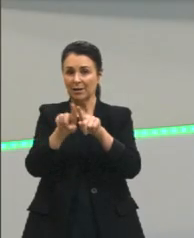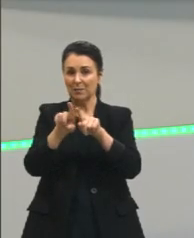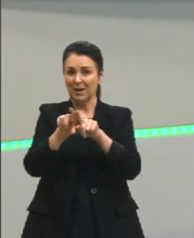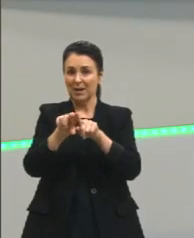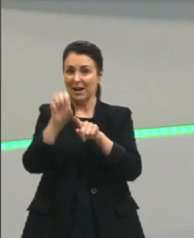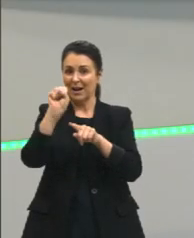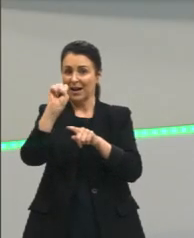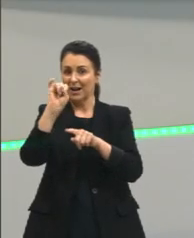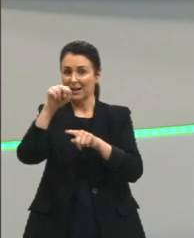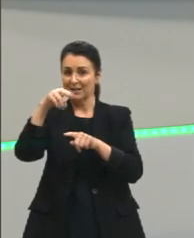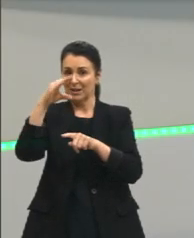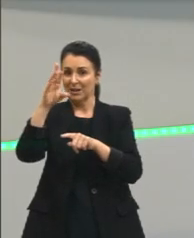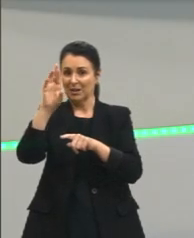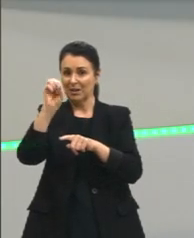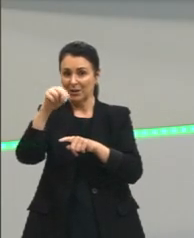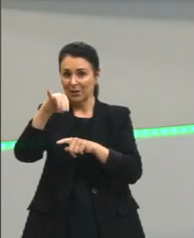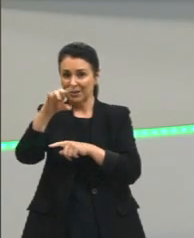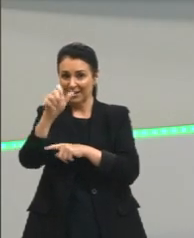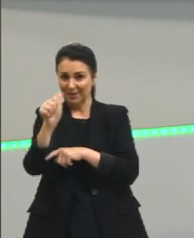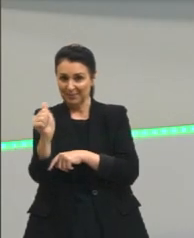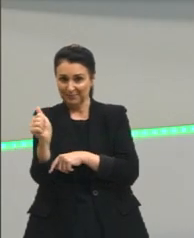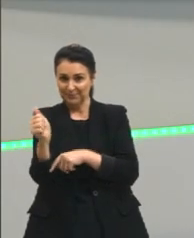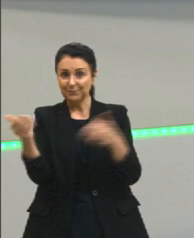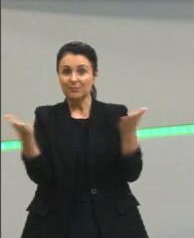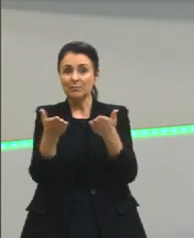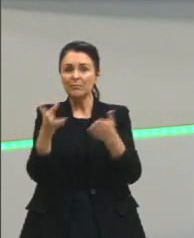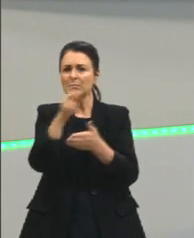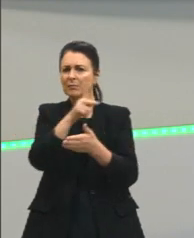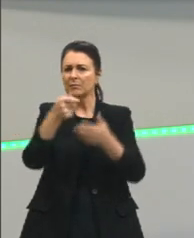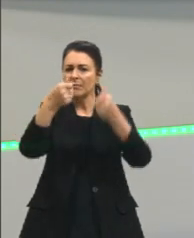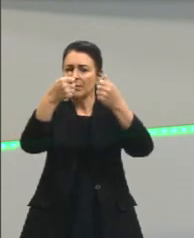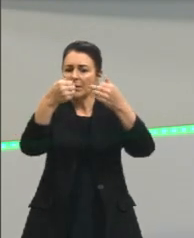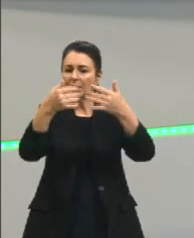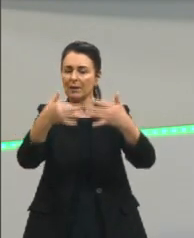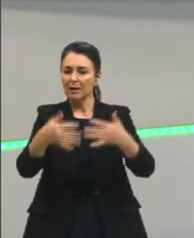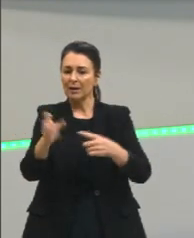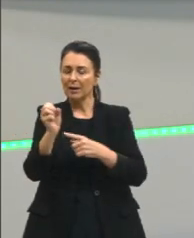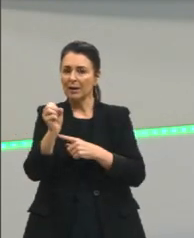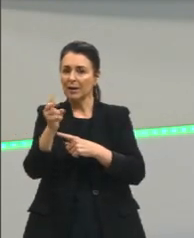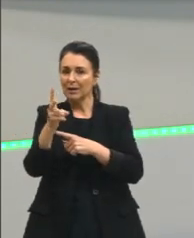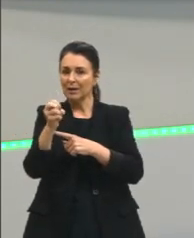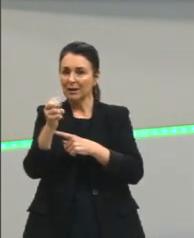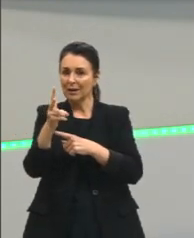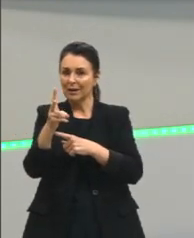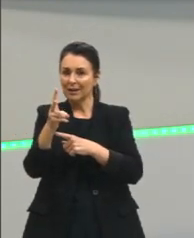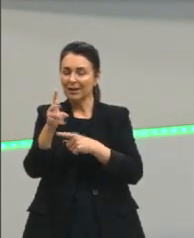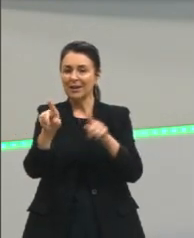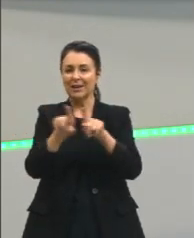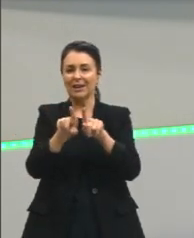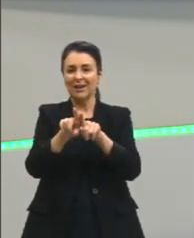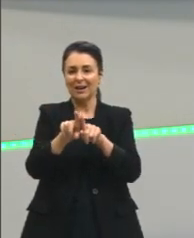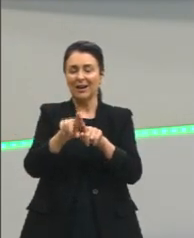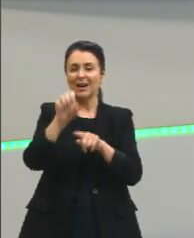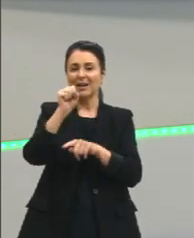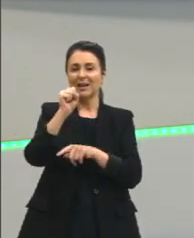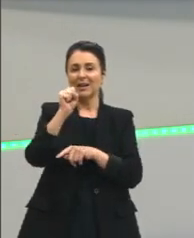a gente vai falar mais não fala sobre os conceitos de diacronia e sincronia